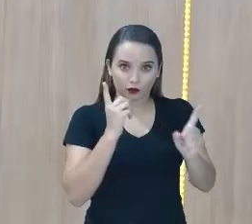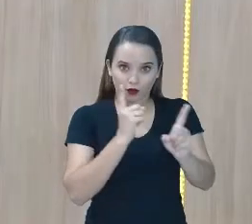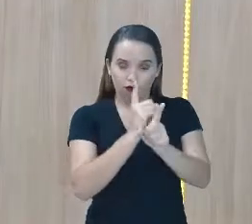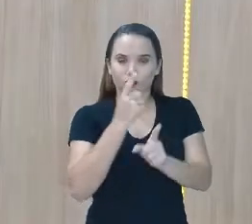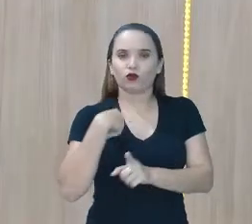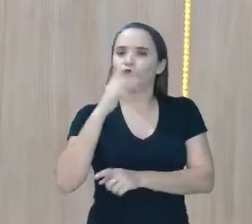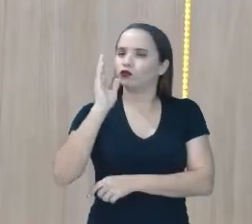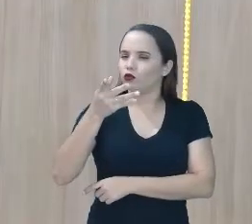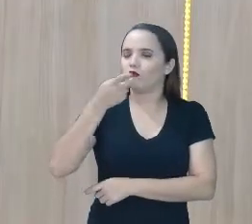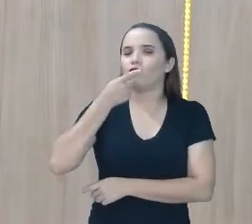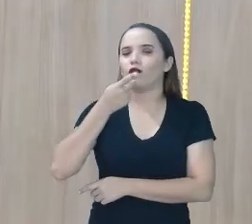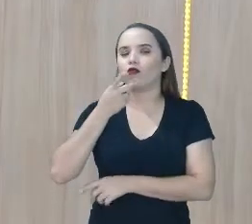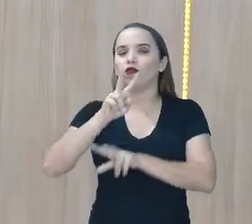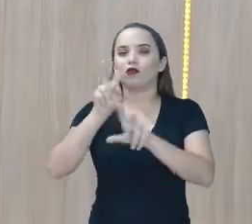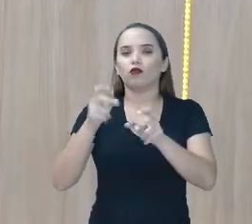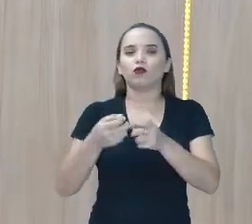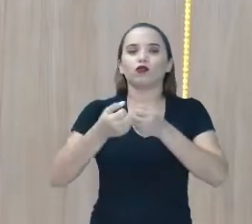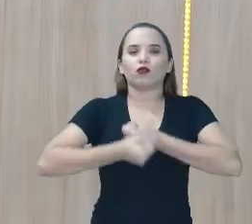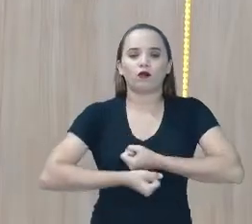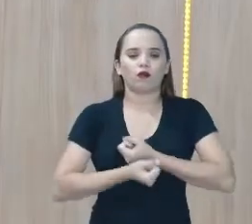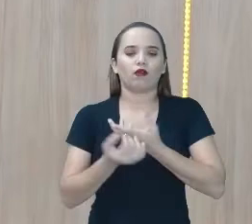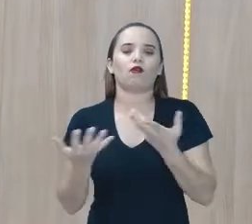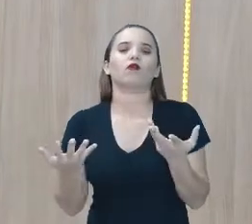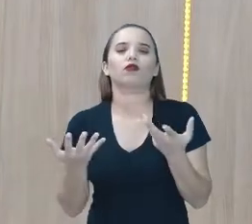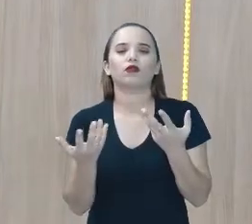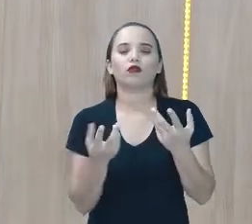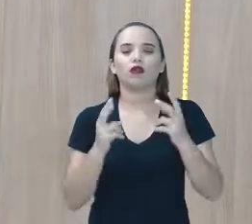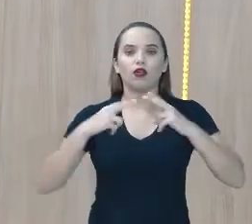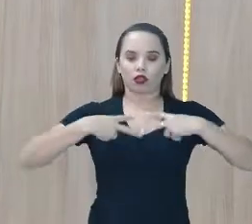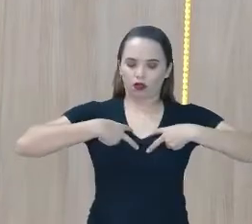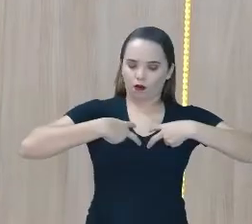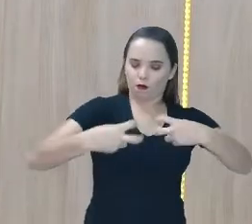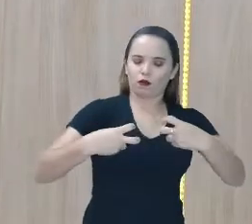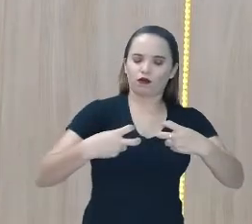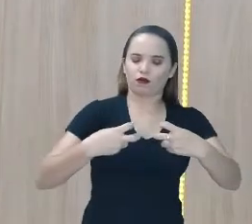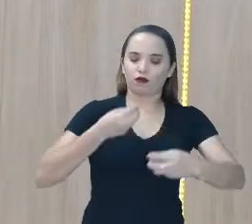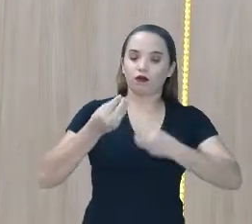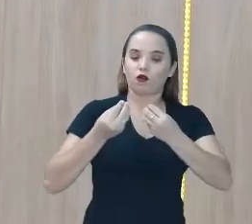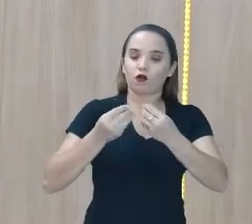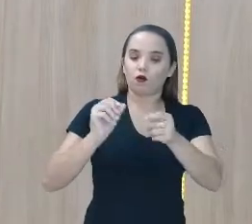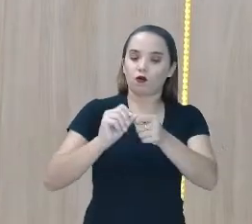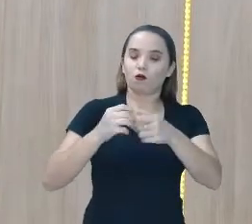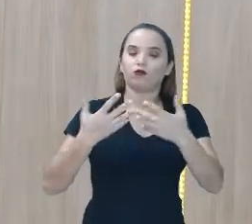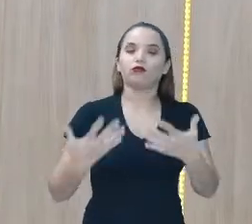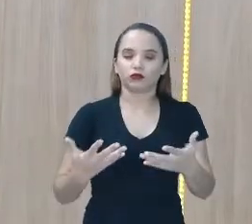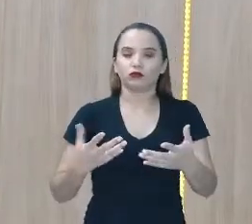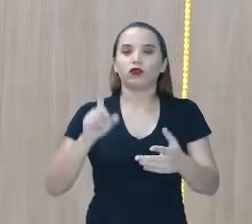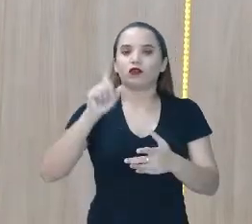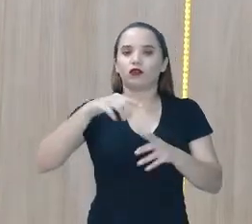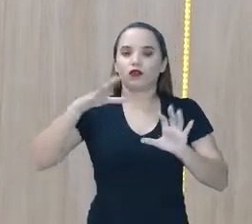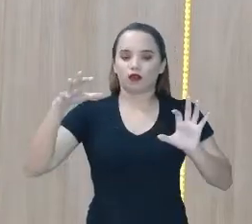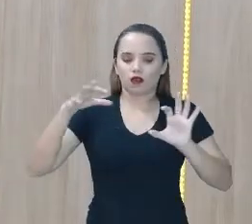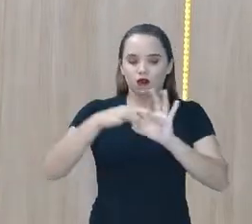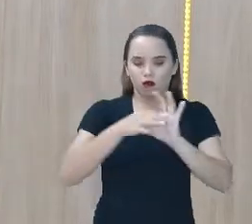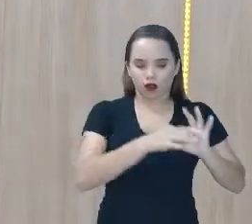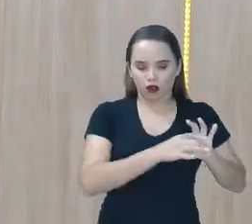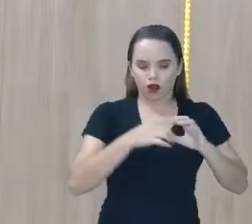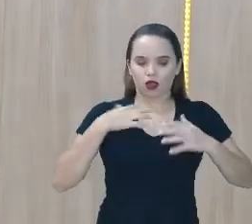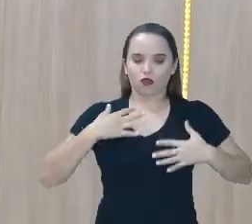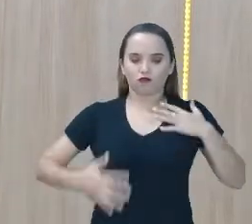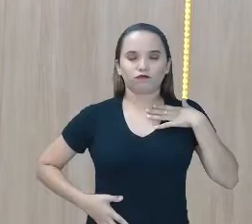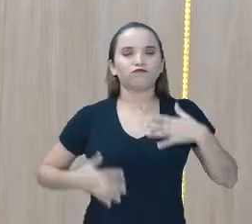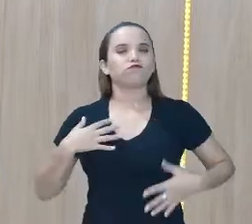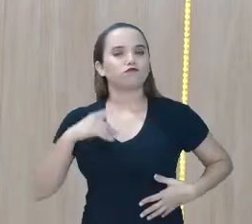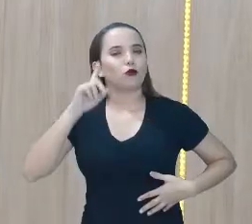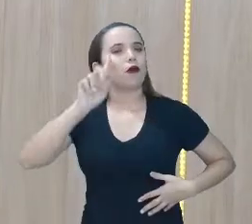da questão de se expressar? De se perceber fazendo, essa relação com o próprio corpo? Pois é, quando a gente fala